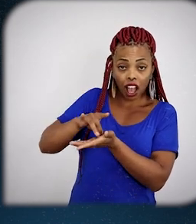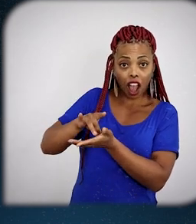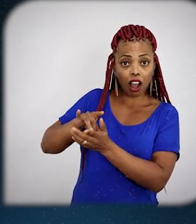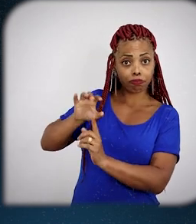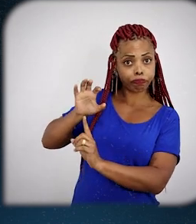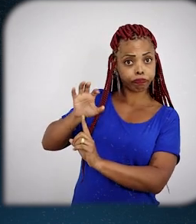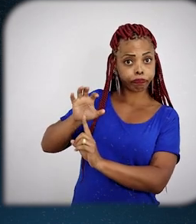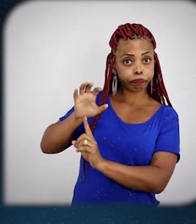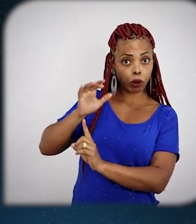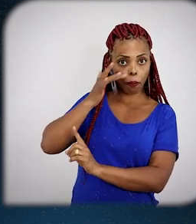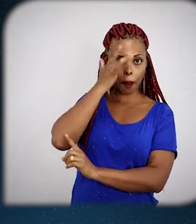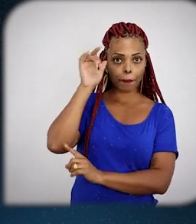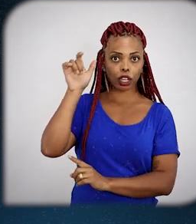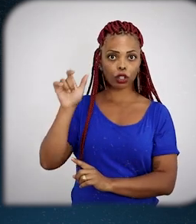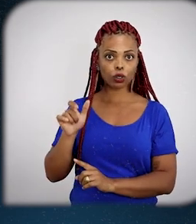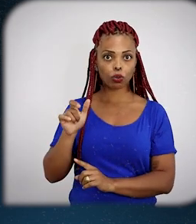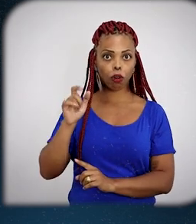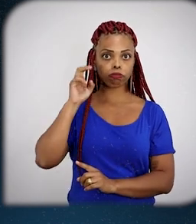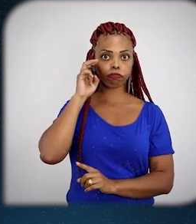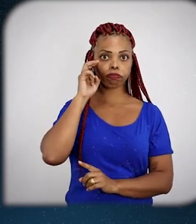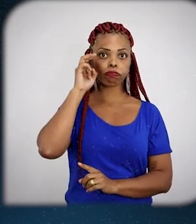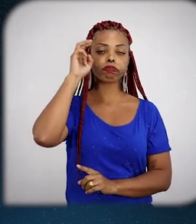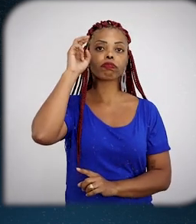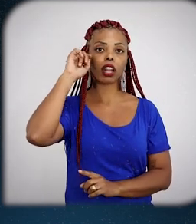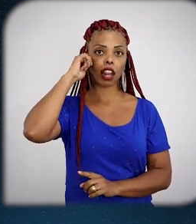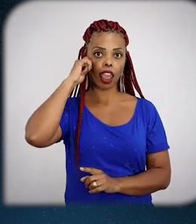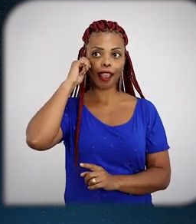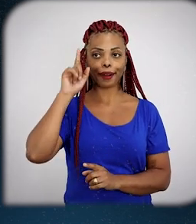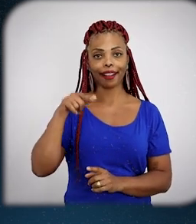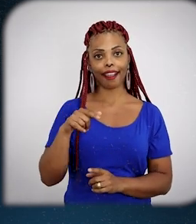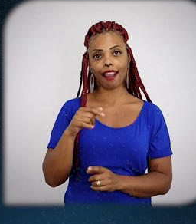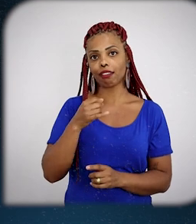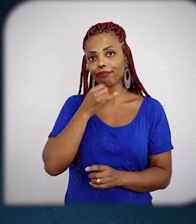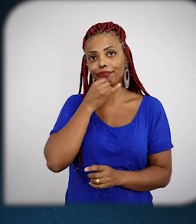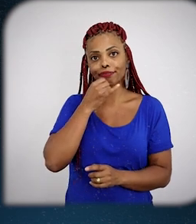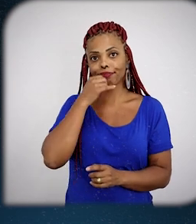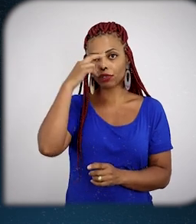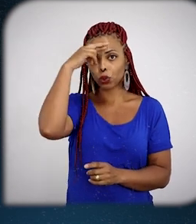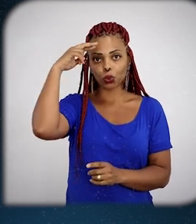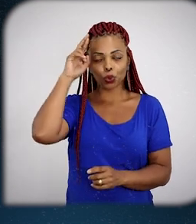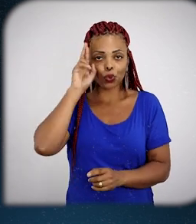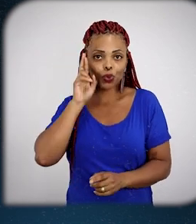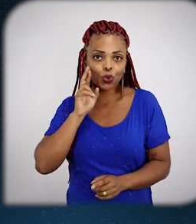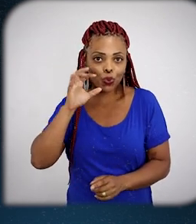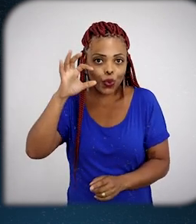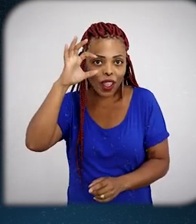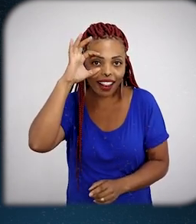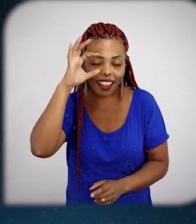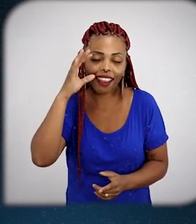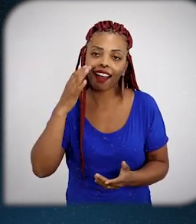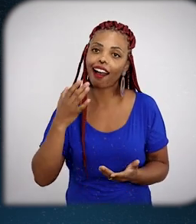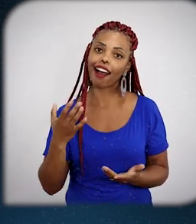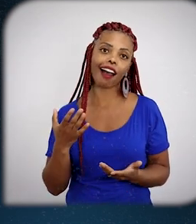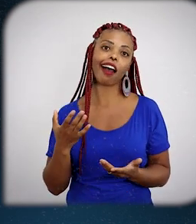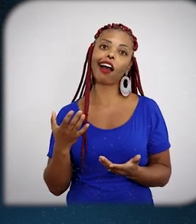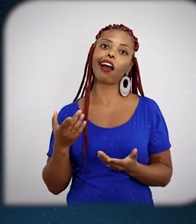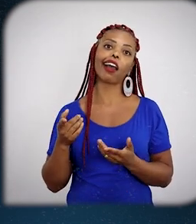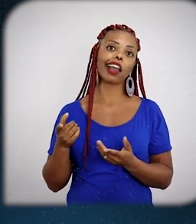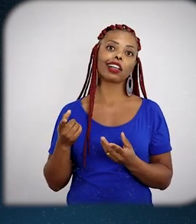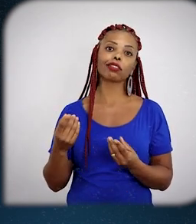ancoradouro de uma pensadora negra tão importante quanto Sueli, né? Foi algo que